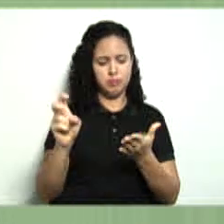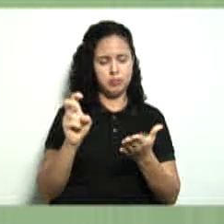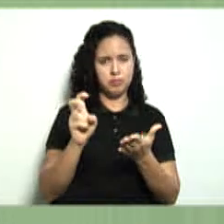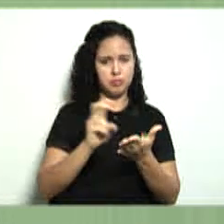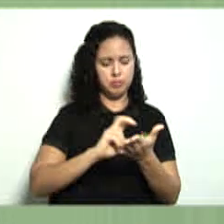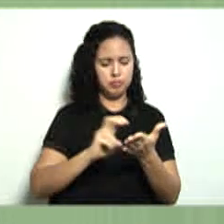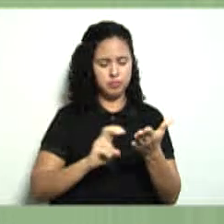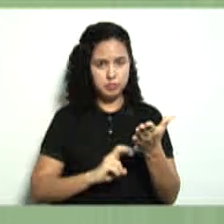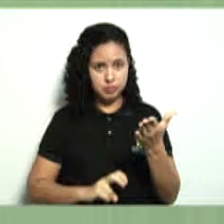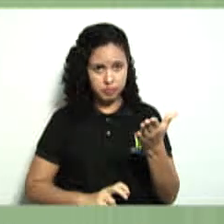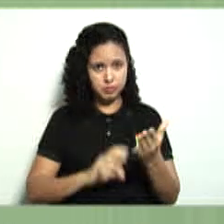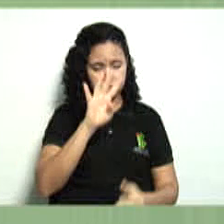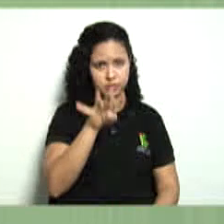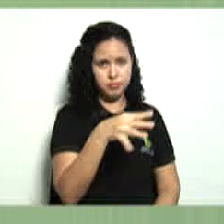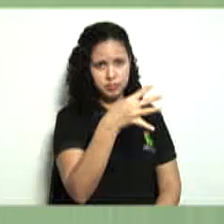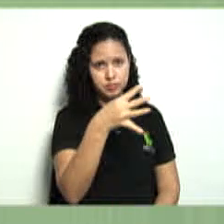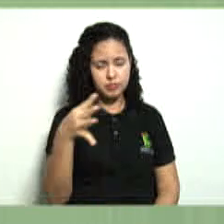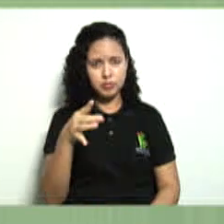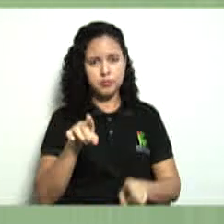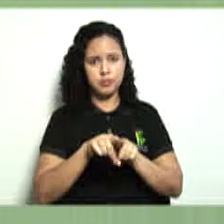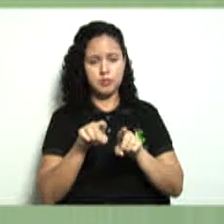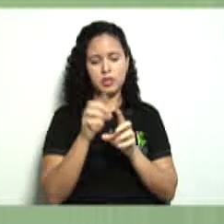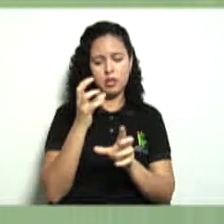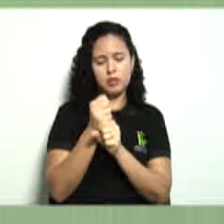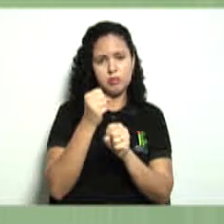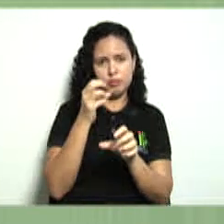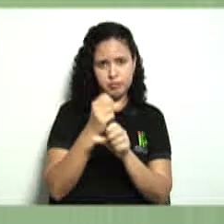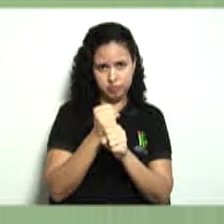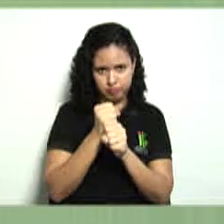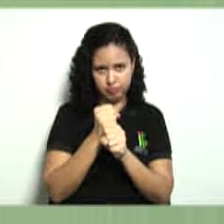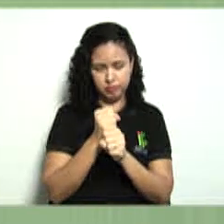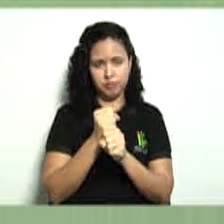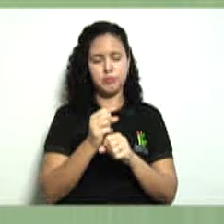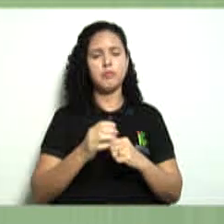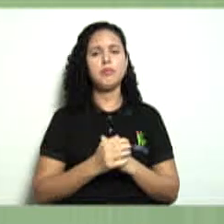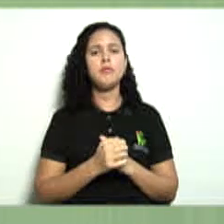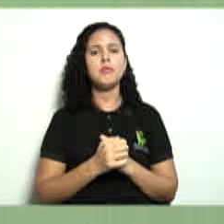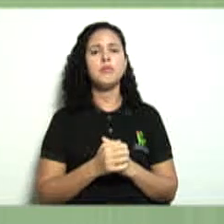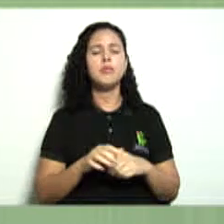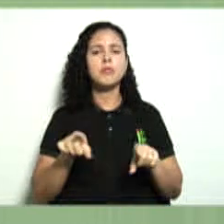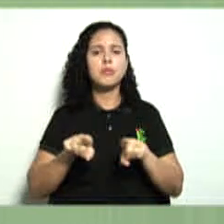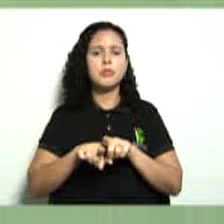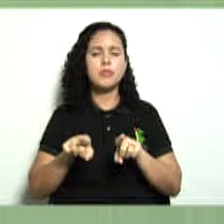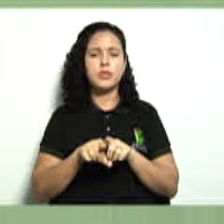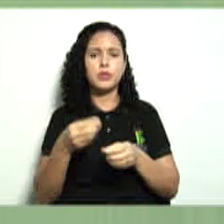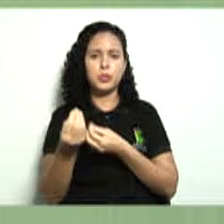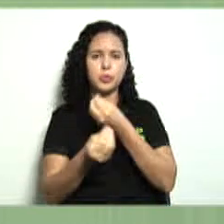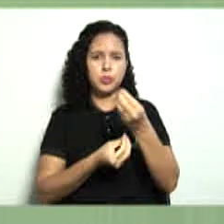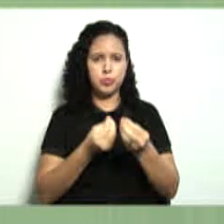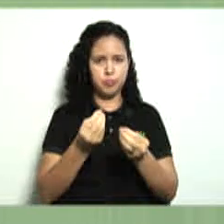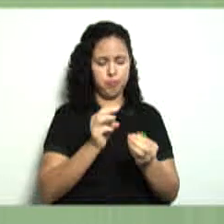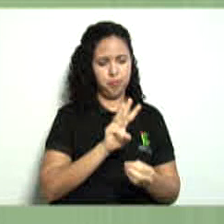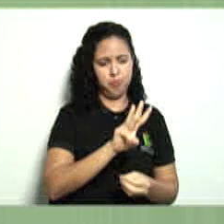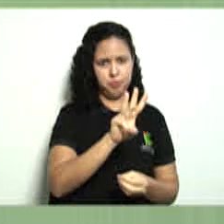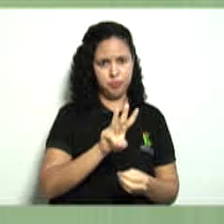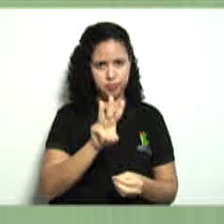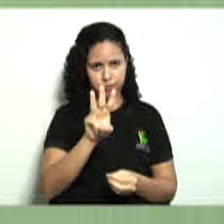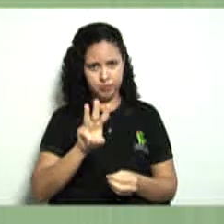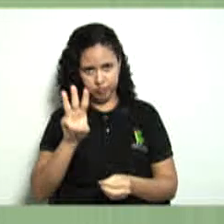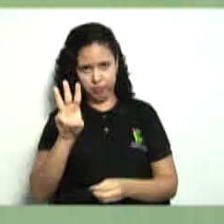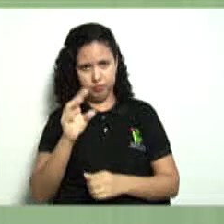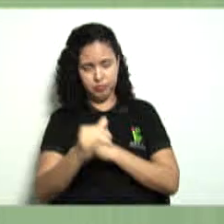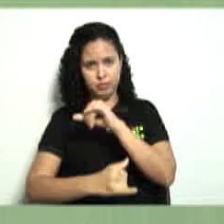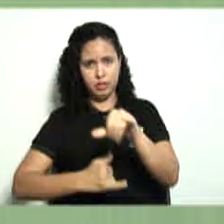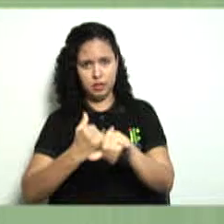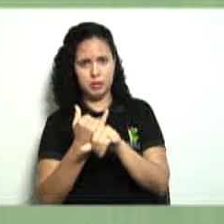de tabelas e cálculos financeiros. Empregar técnicas para navegação nos sites